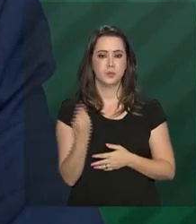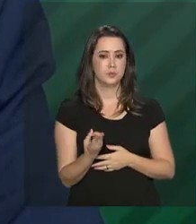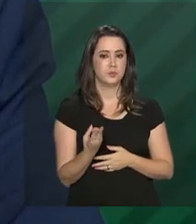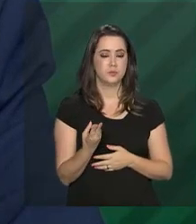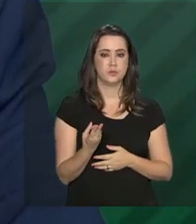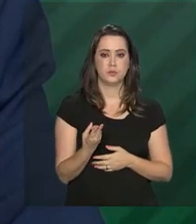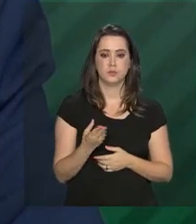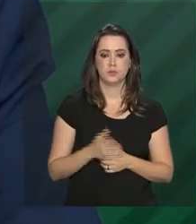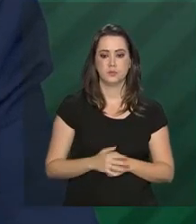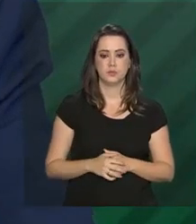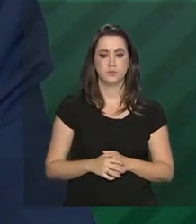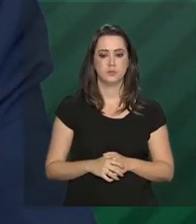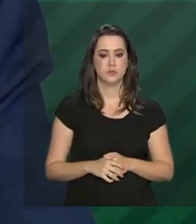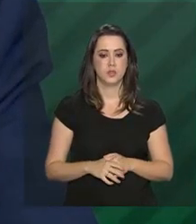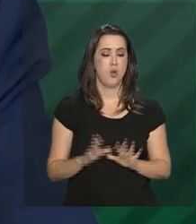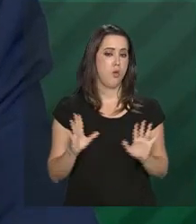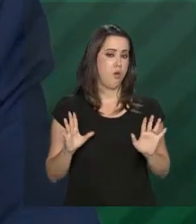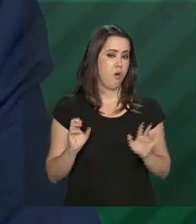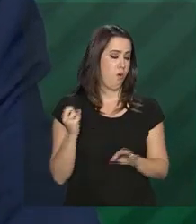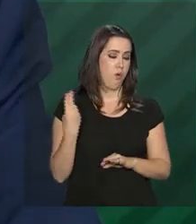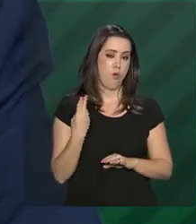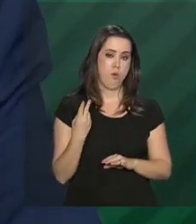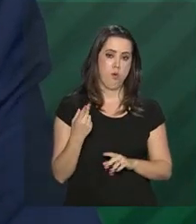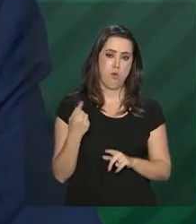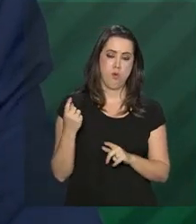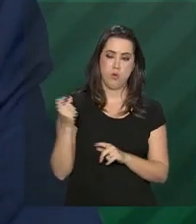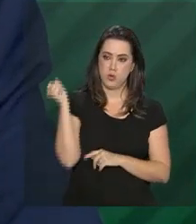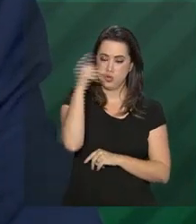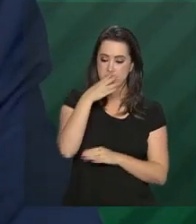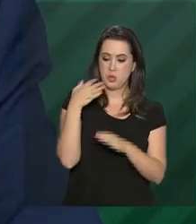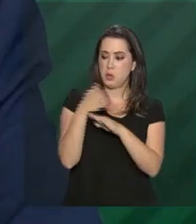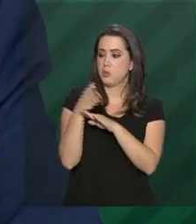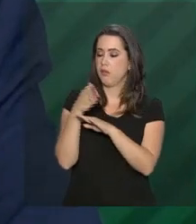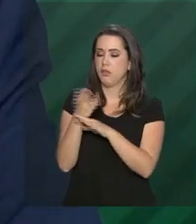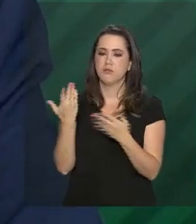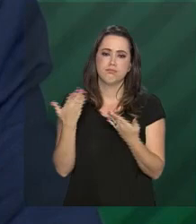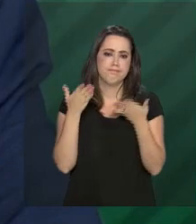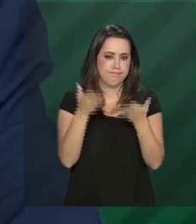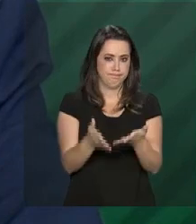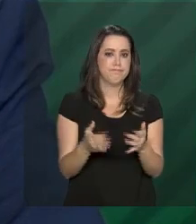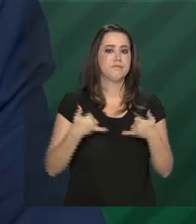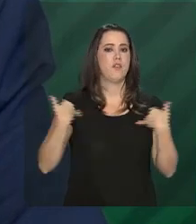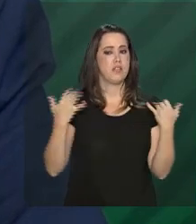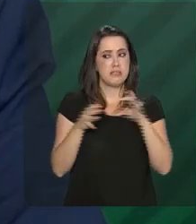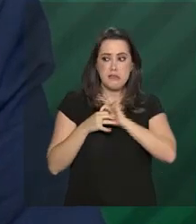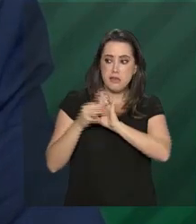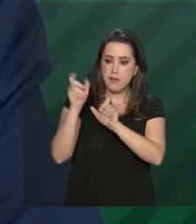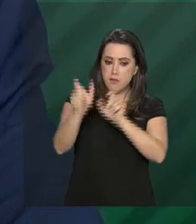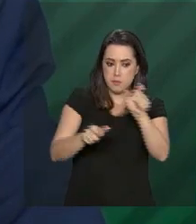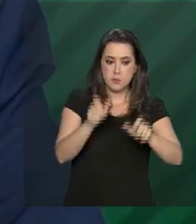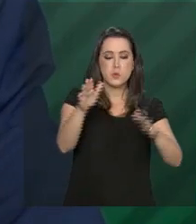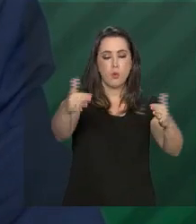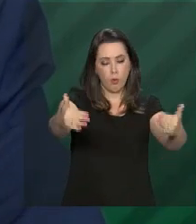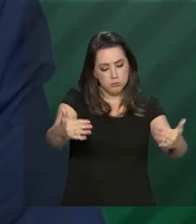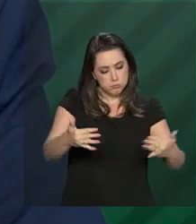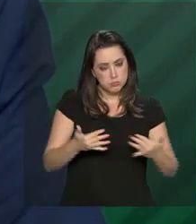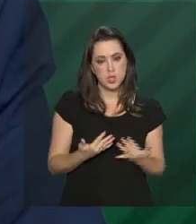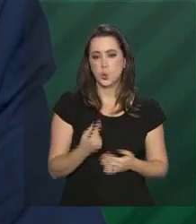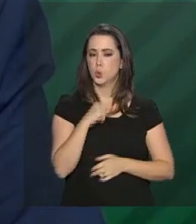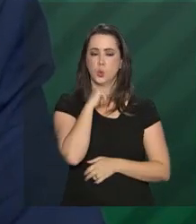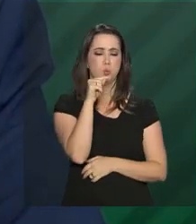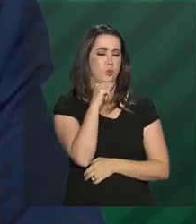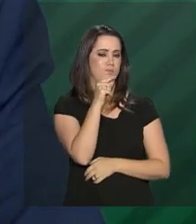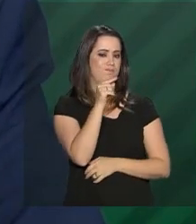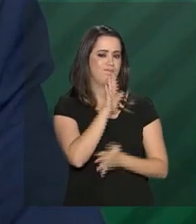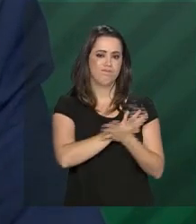o dificuldades mesmo para que as pessoas acessem e participe da festa e se não não tenho dúvida